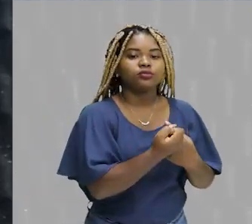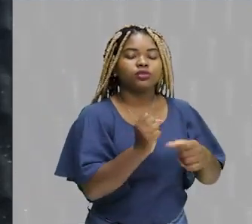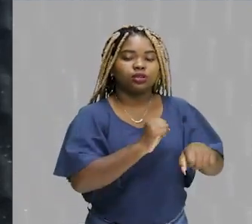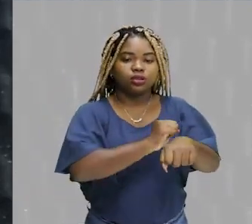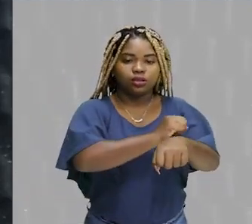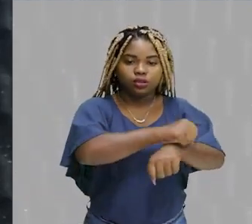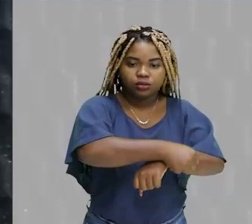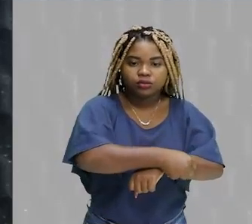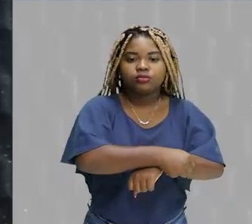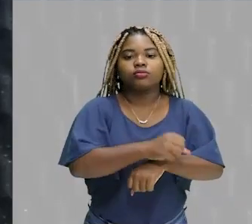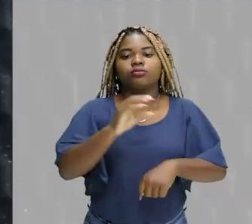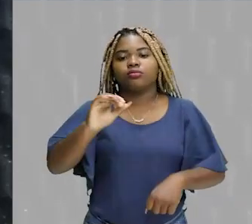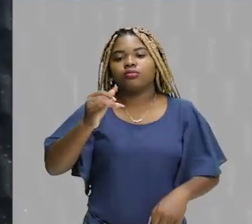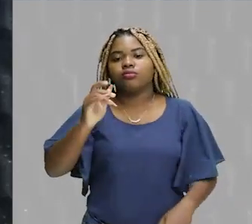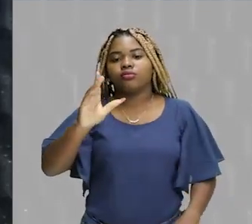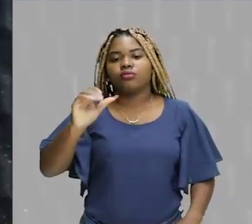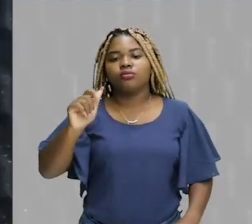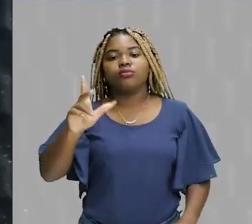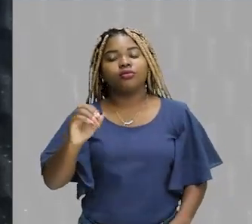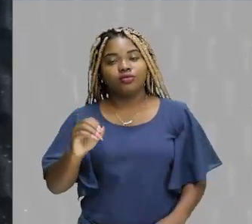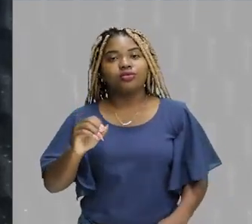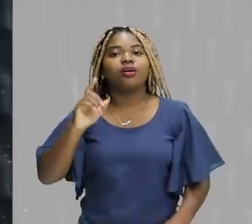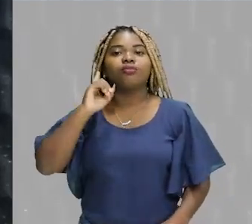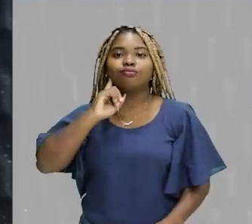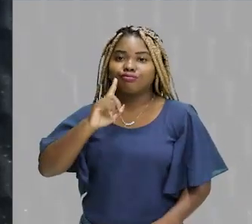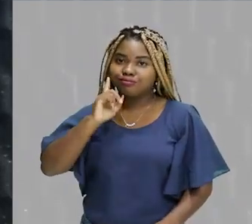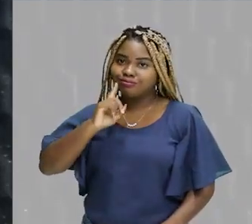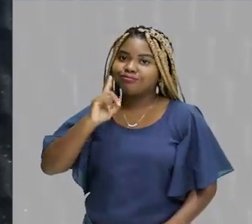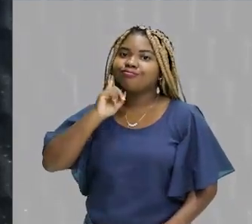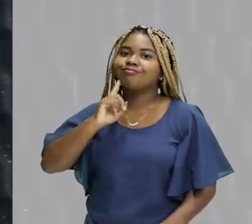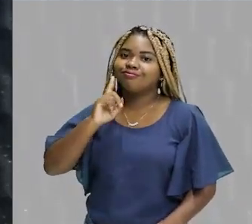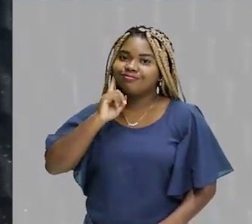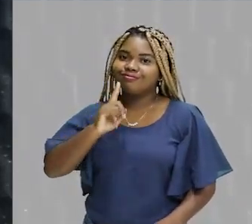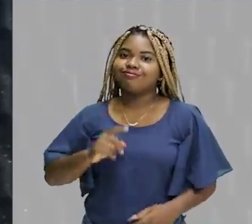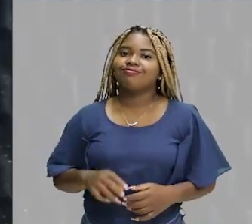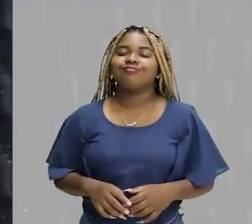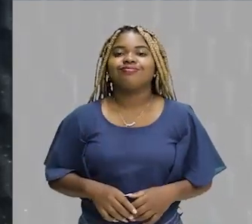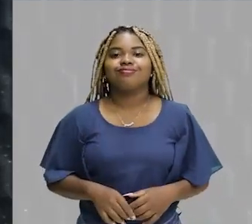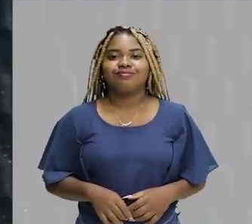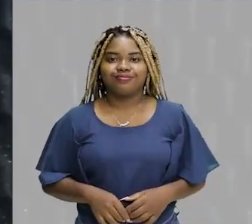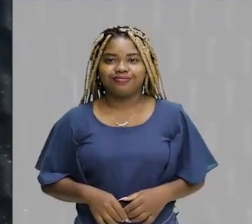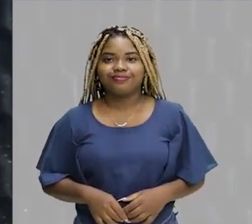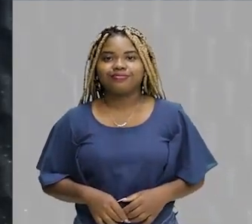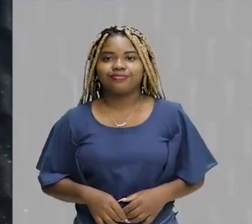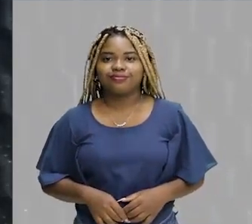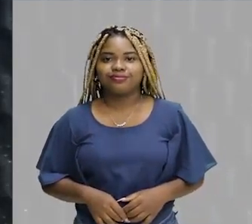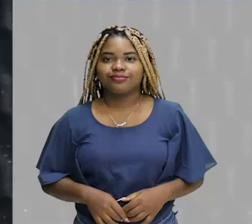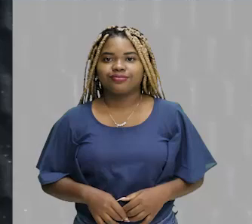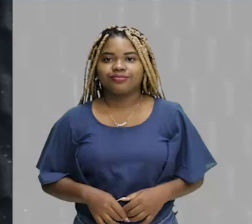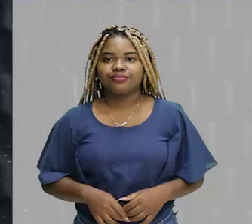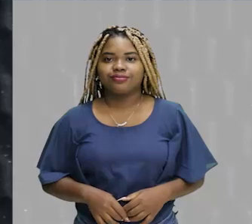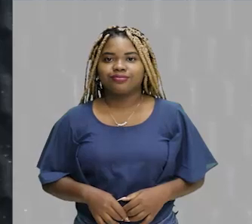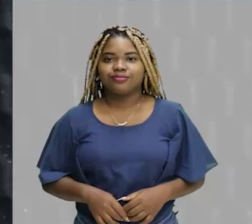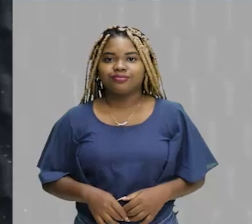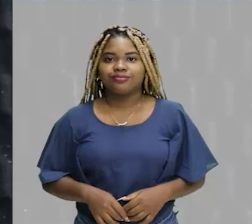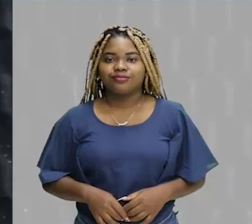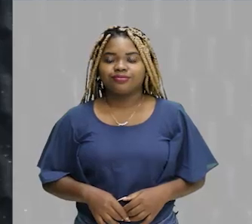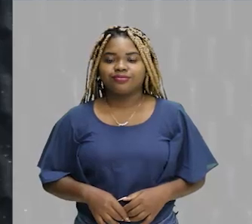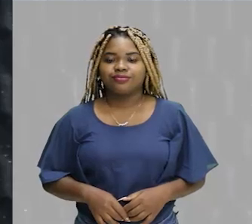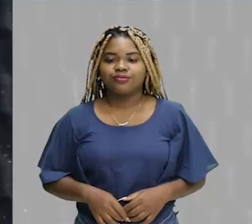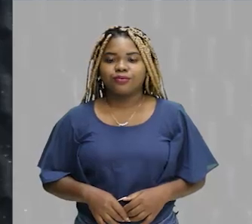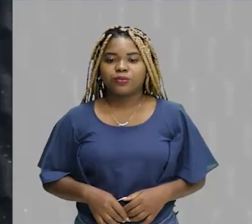Unidos. É fácil, né? Escola Sociológica de Chicago, porque surgiu em Chicago, no Departamento de Sociologia